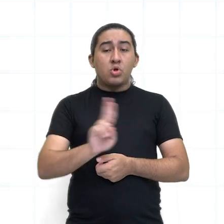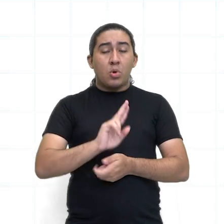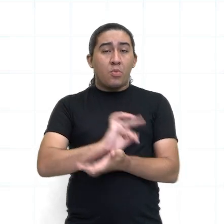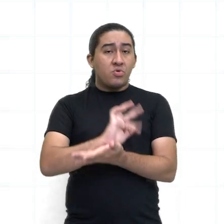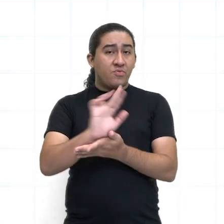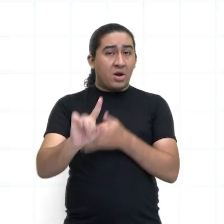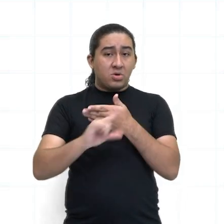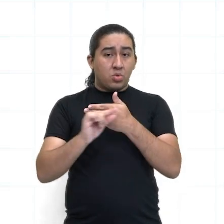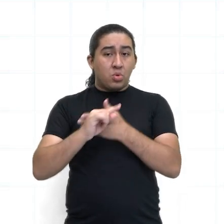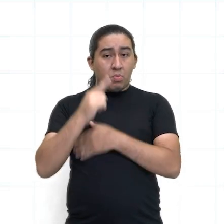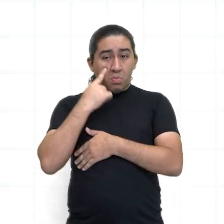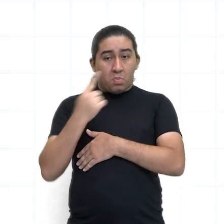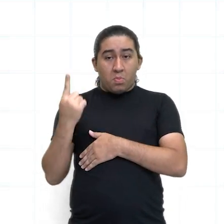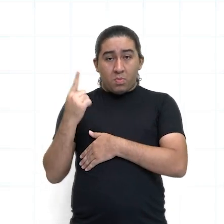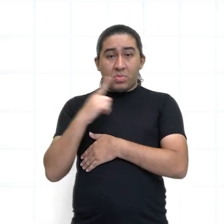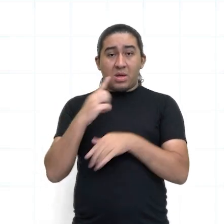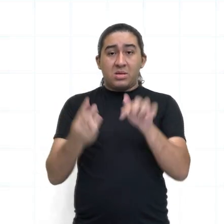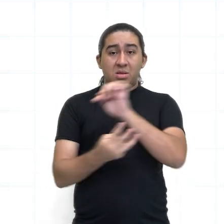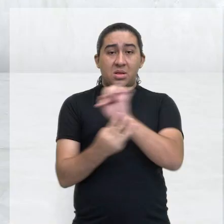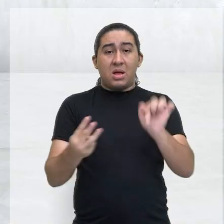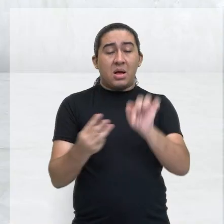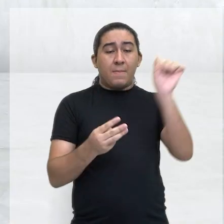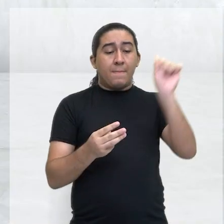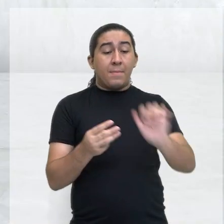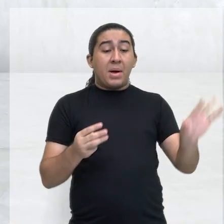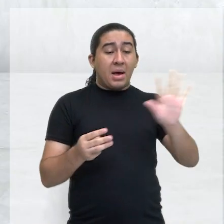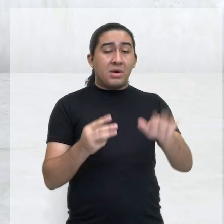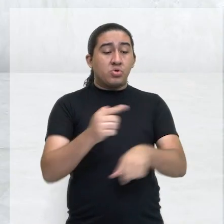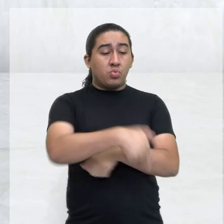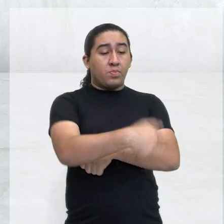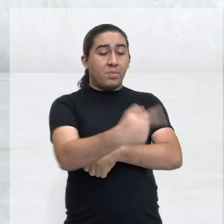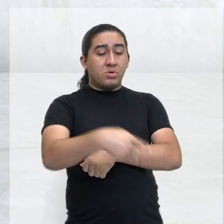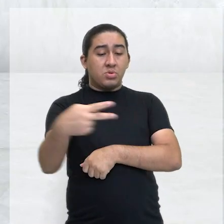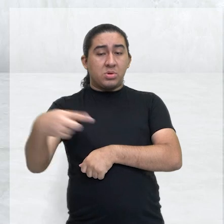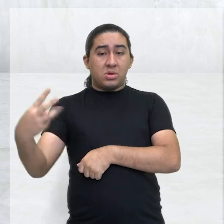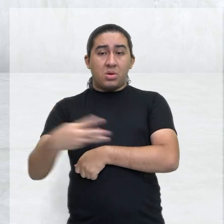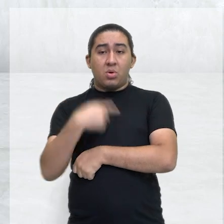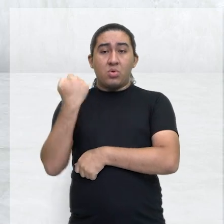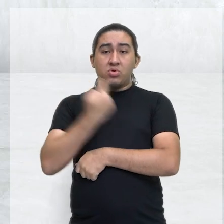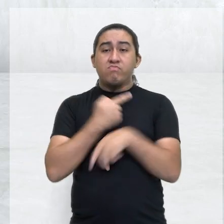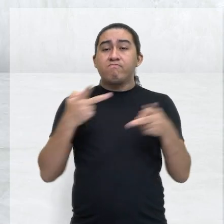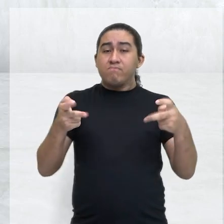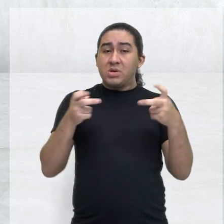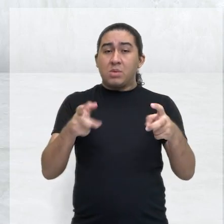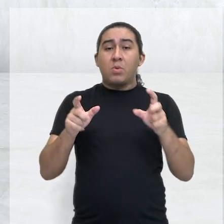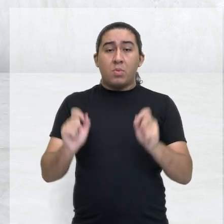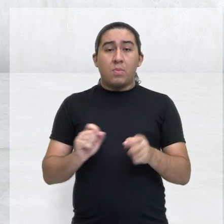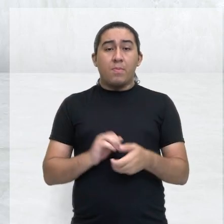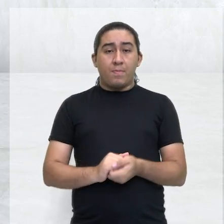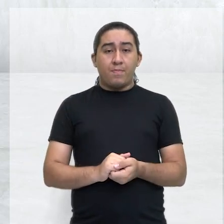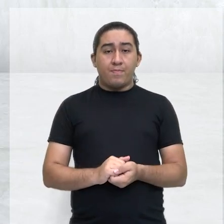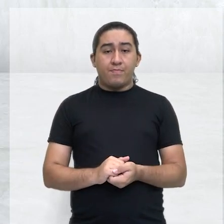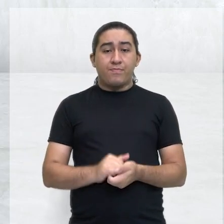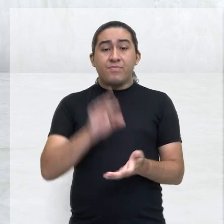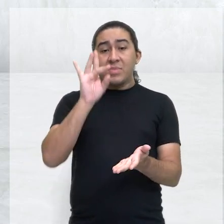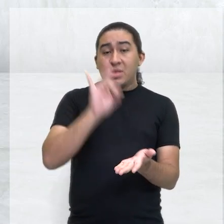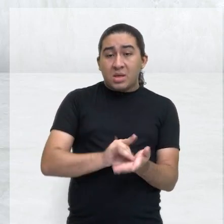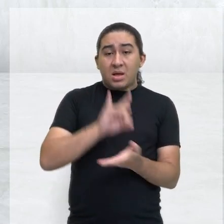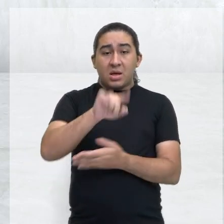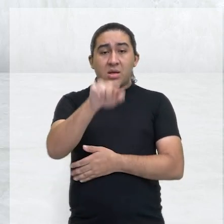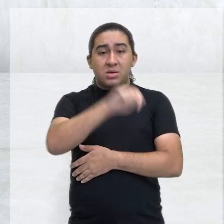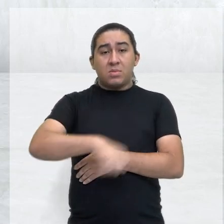tá? Entre outros. Aqui eu trouxe 3 imagens que nós vamos poder perceber,